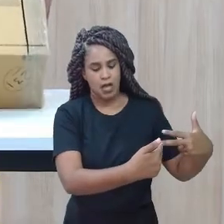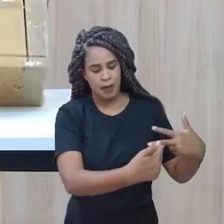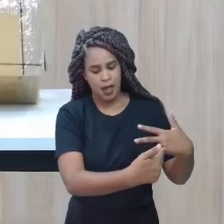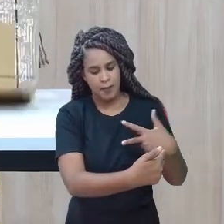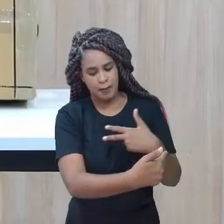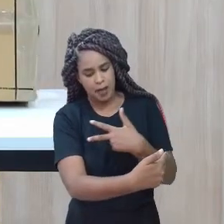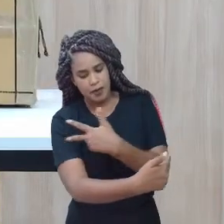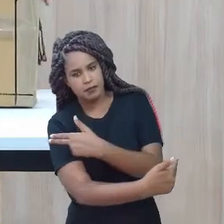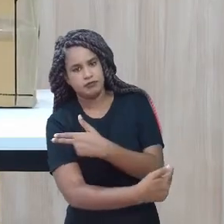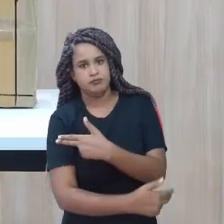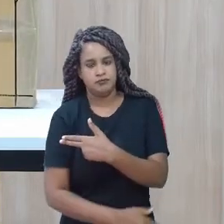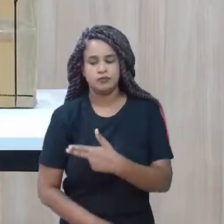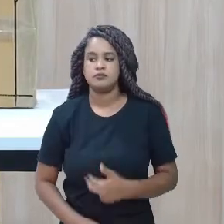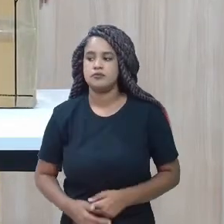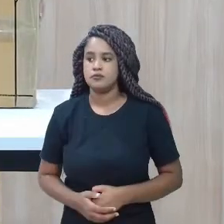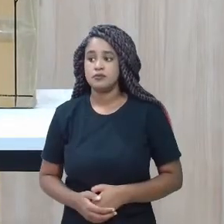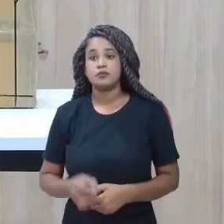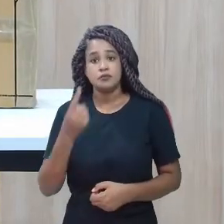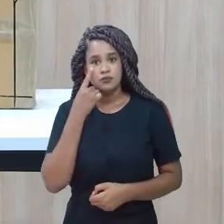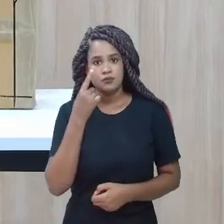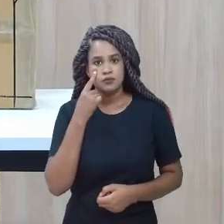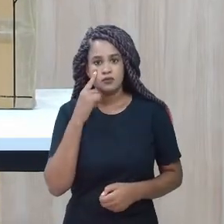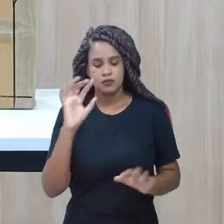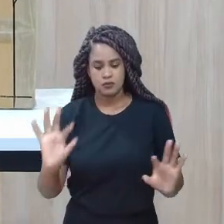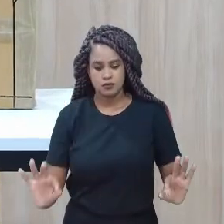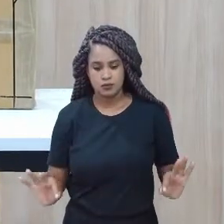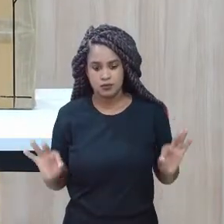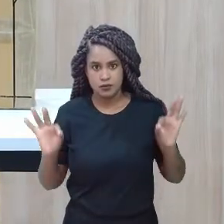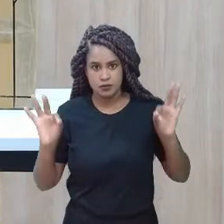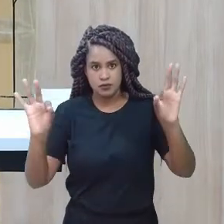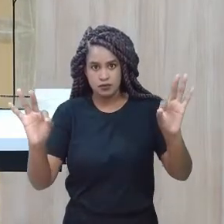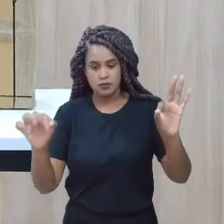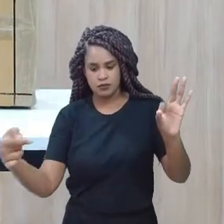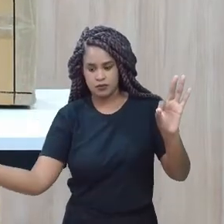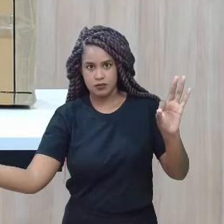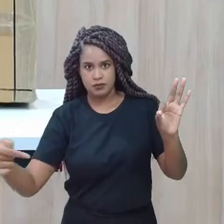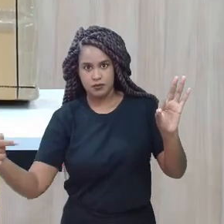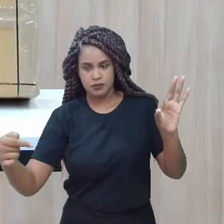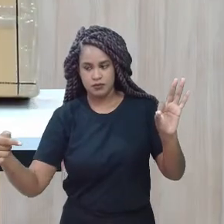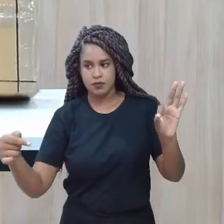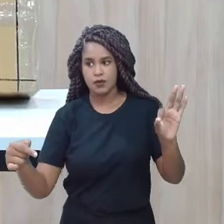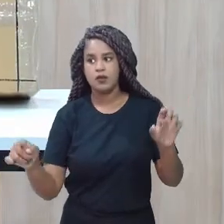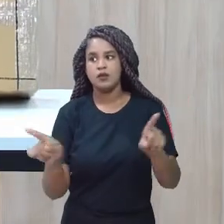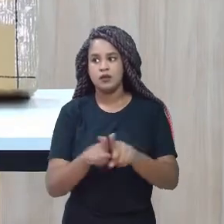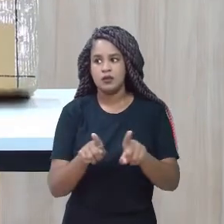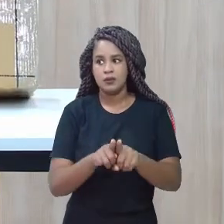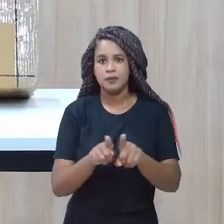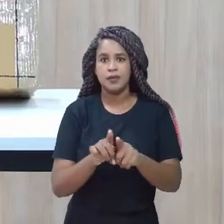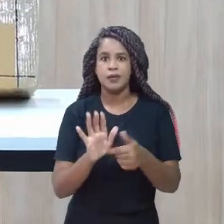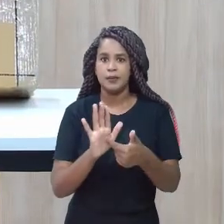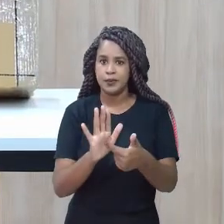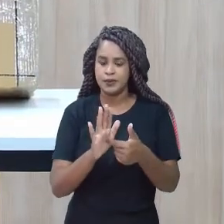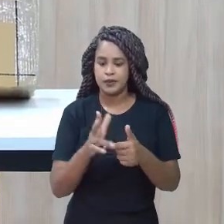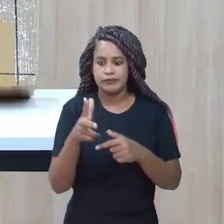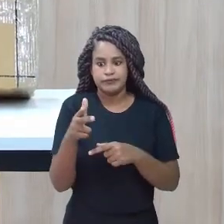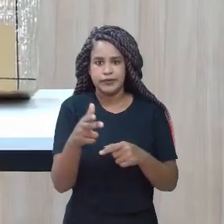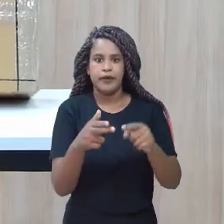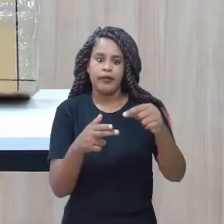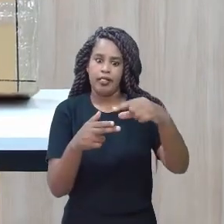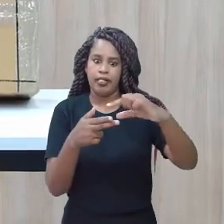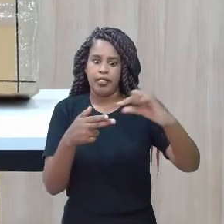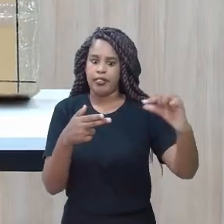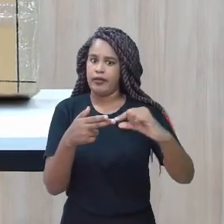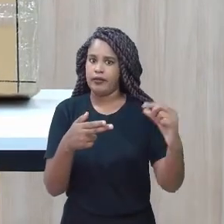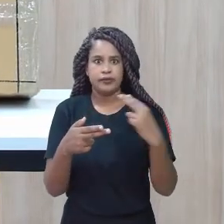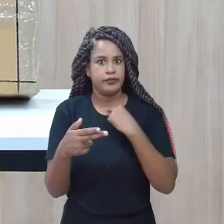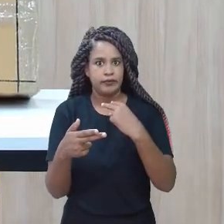gente, eu trouxe essa caixa aqui, mas eu trouxe uma tesoura de ponta imensa, né? Como